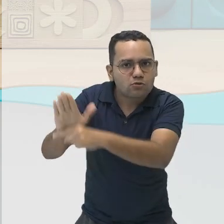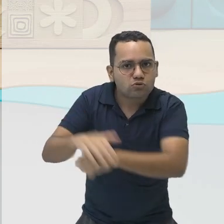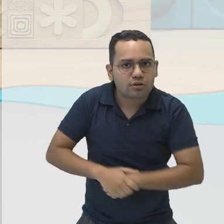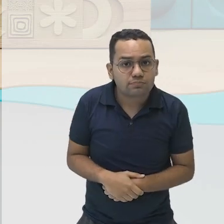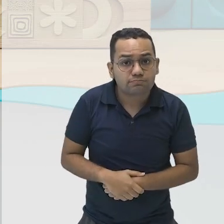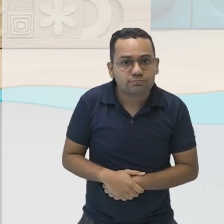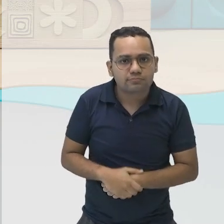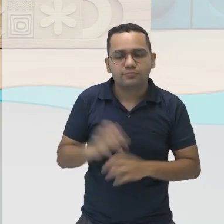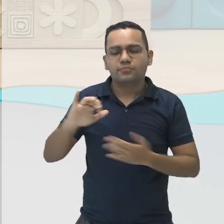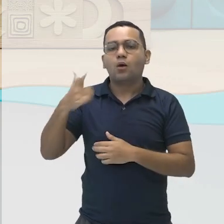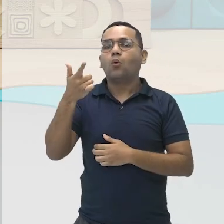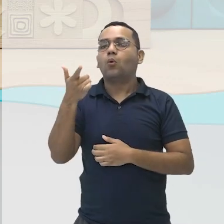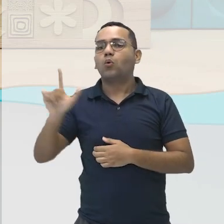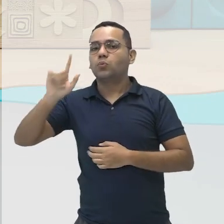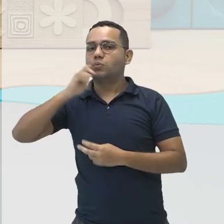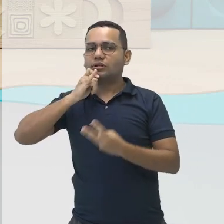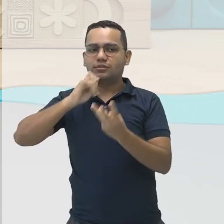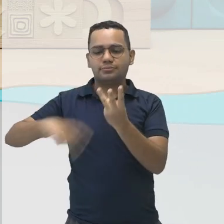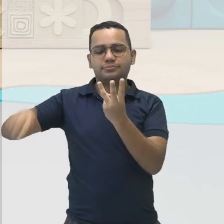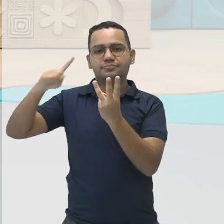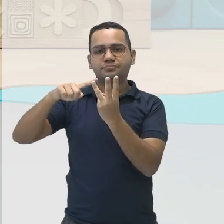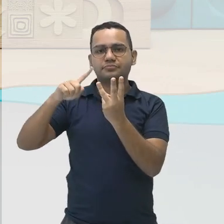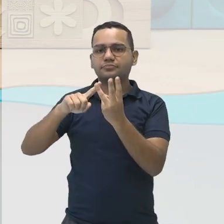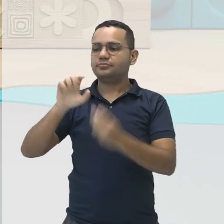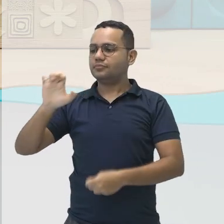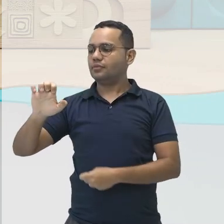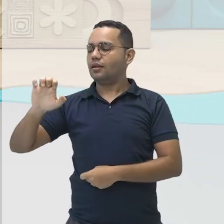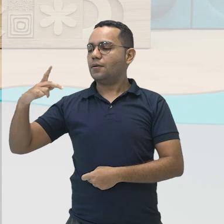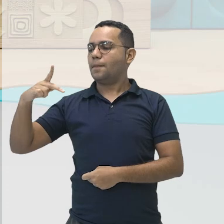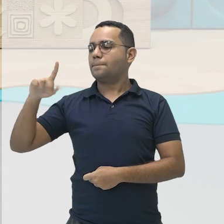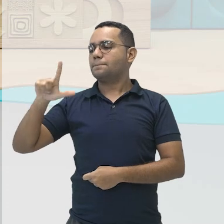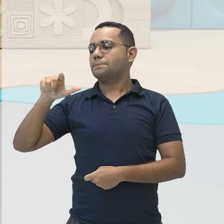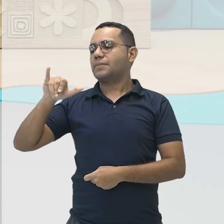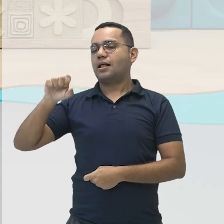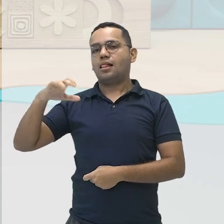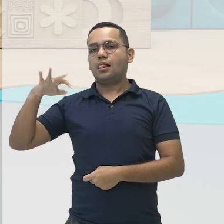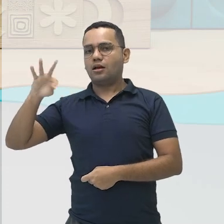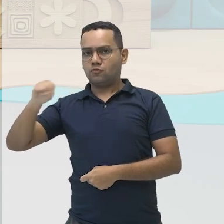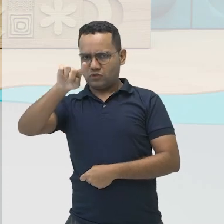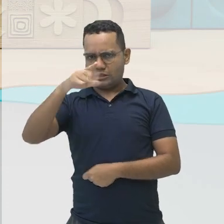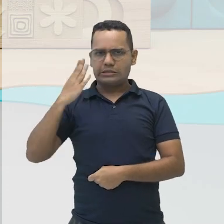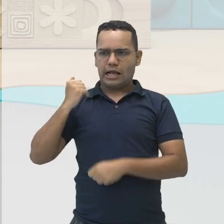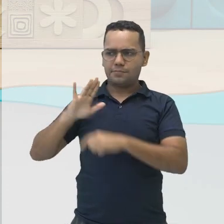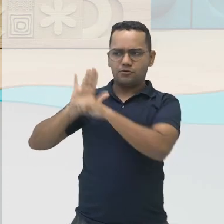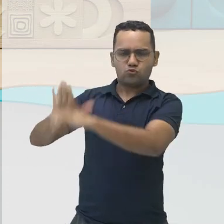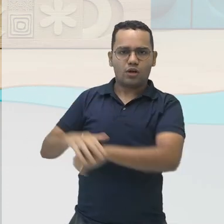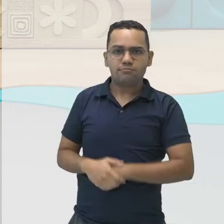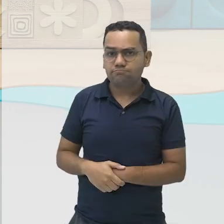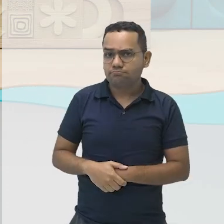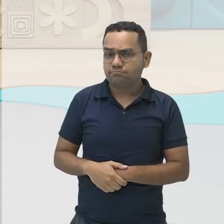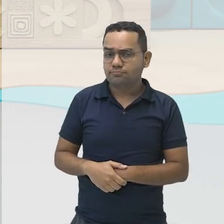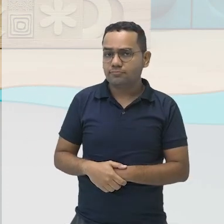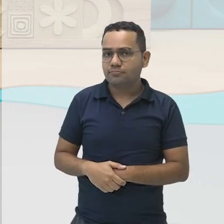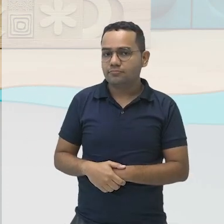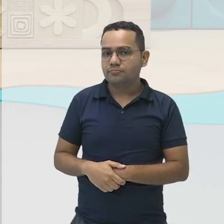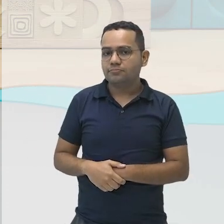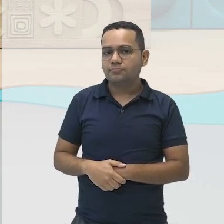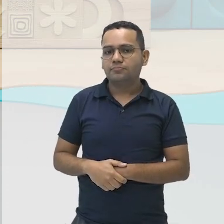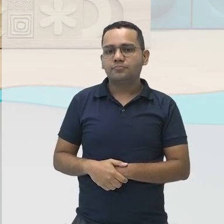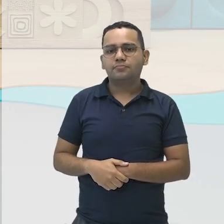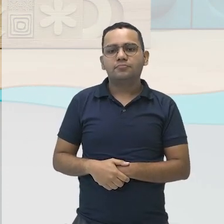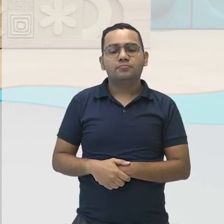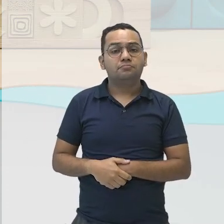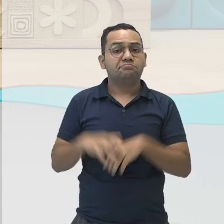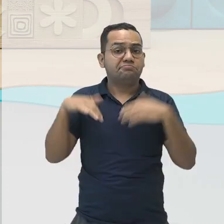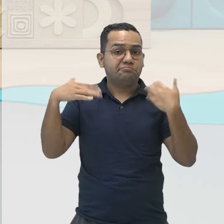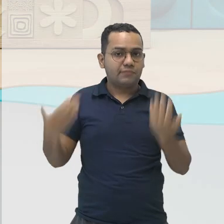Ou pior, alguém tendo um ataque epiléptico perto de você, você ia saber como agir? Então, essas e outras perguntas